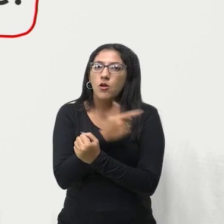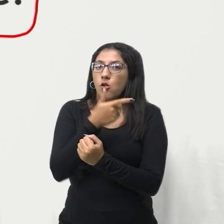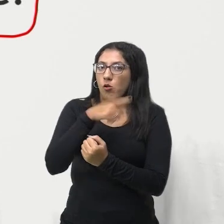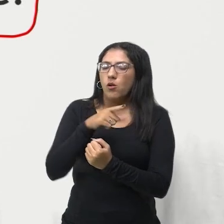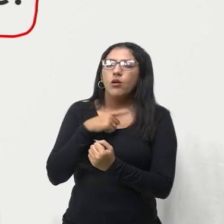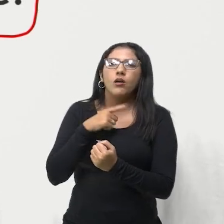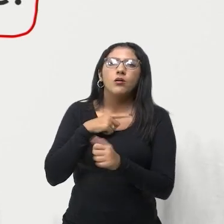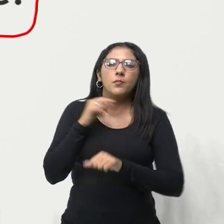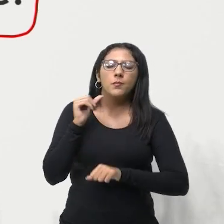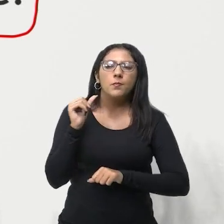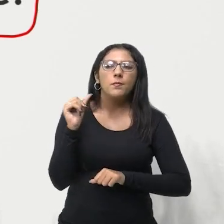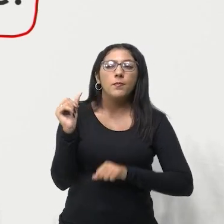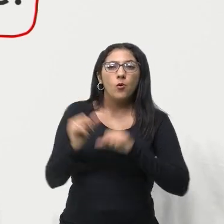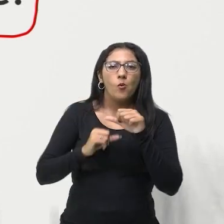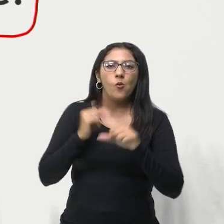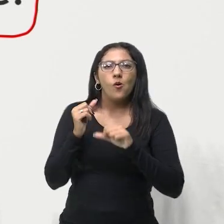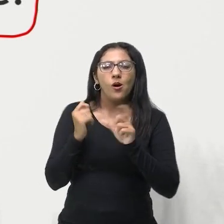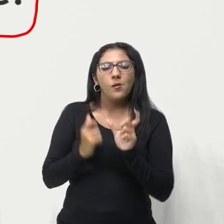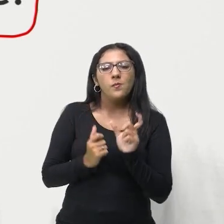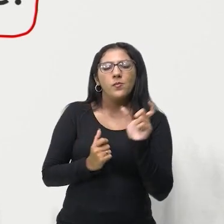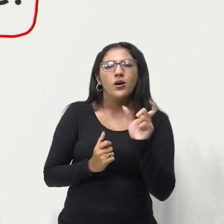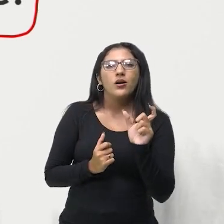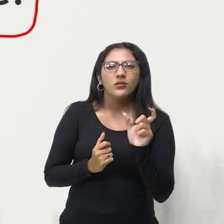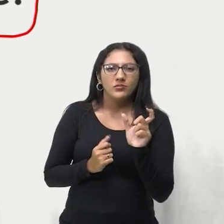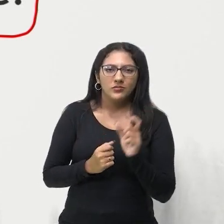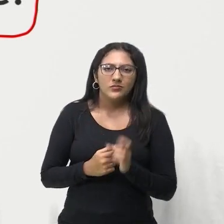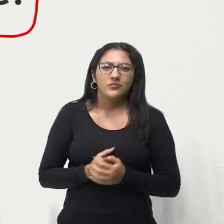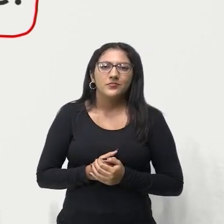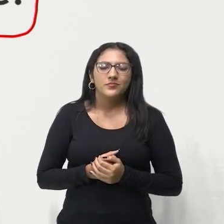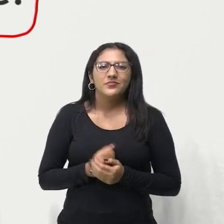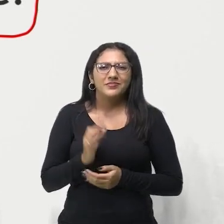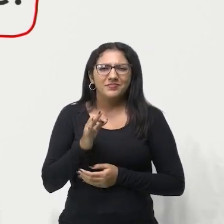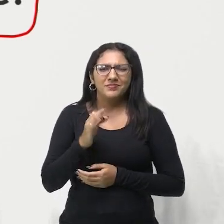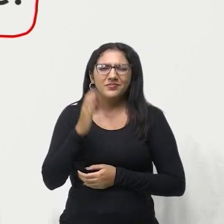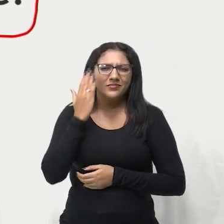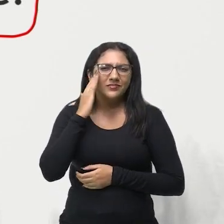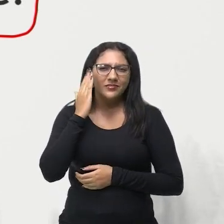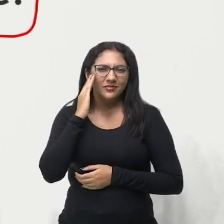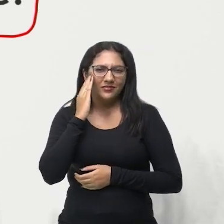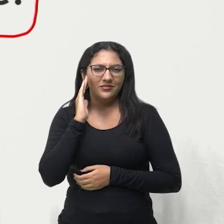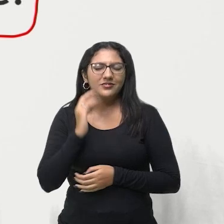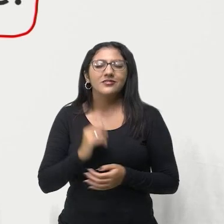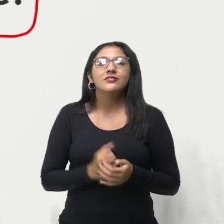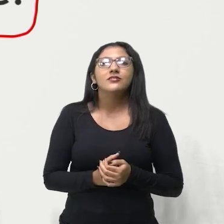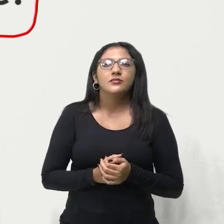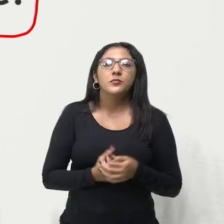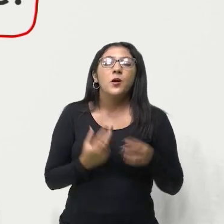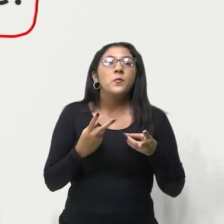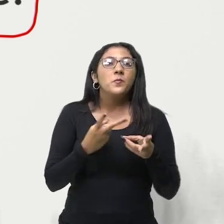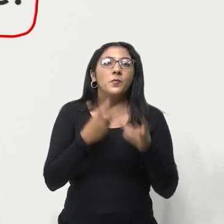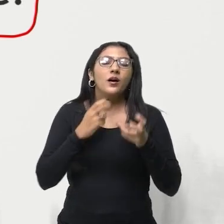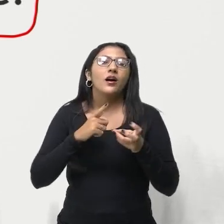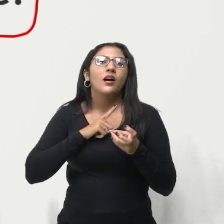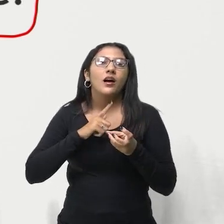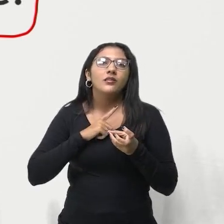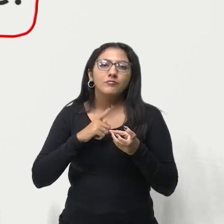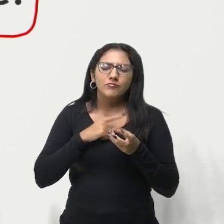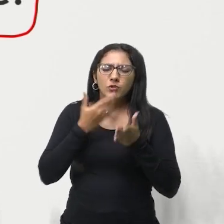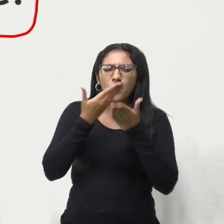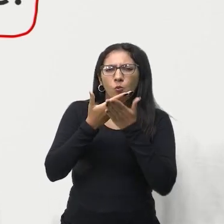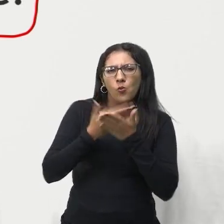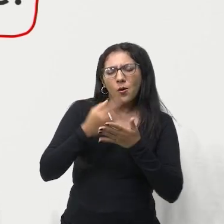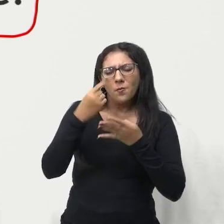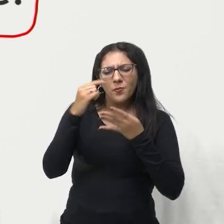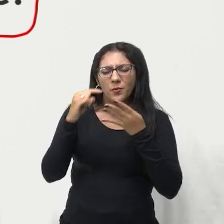novamente, eu vou ter aí uma personificação ou prosopopeia. Certo, pessoal? Então, notem